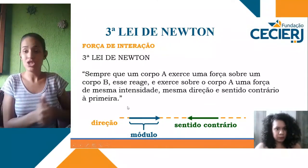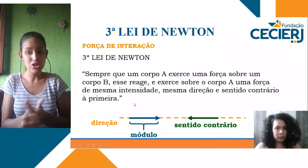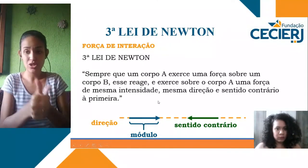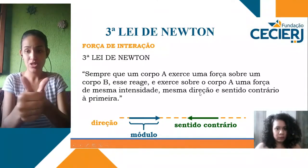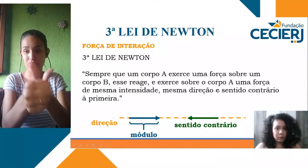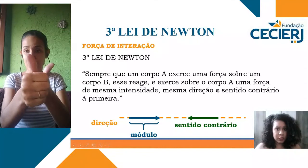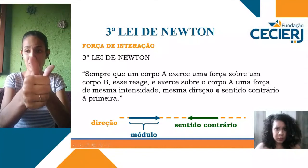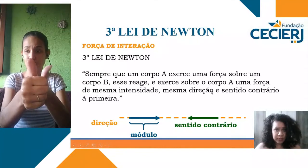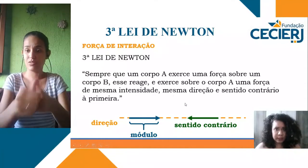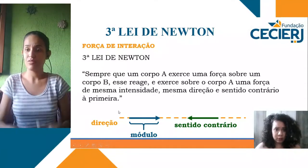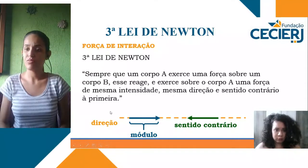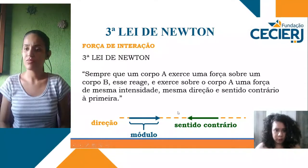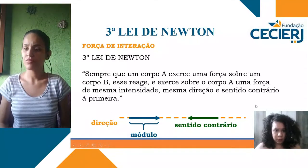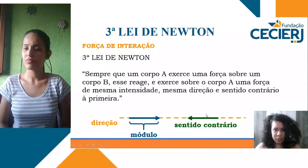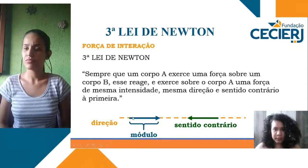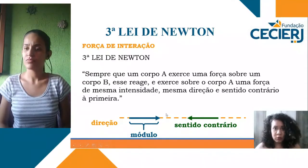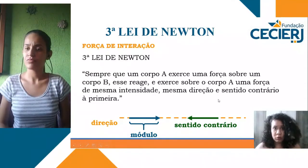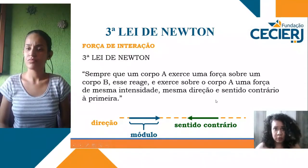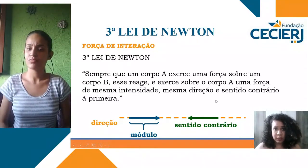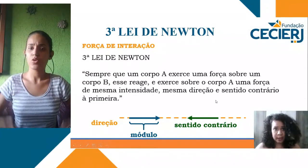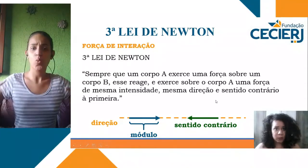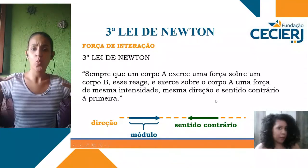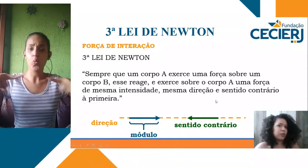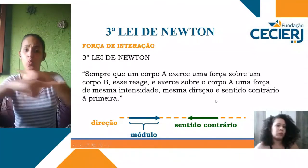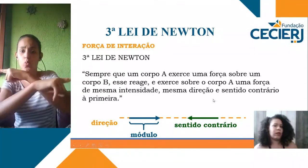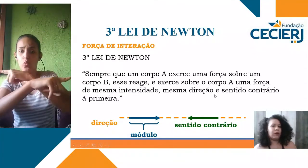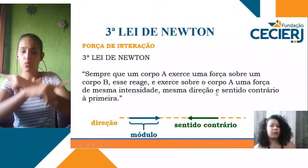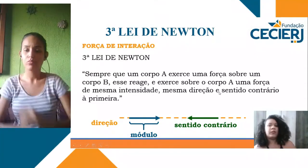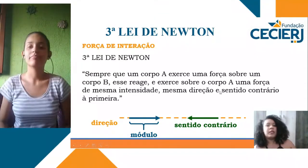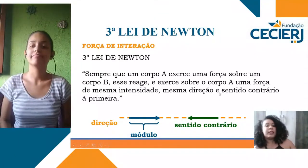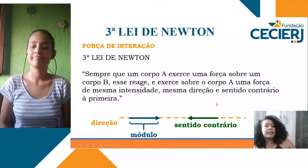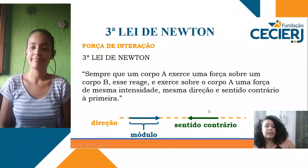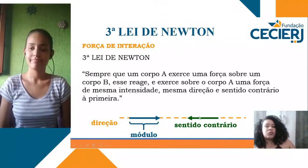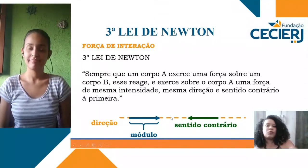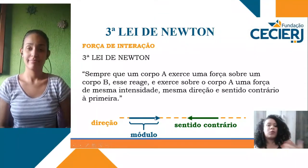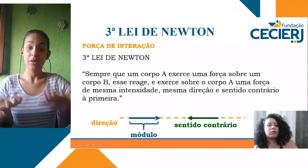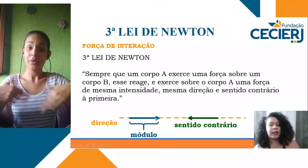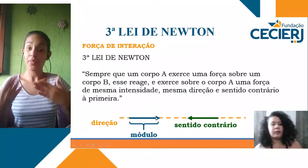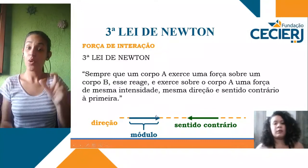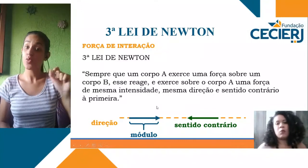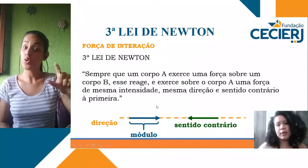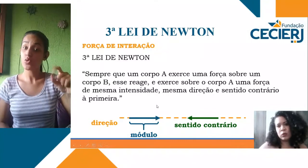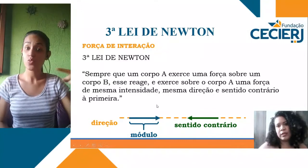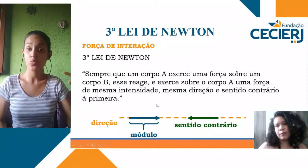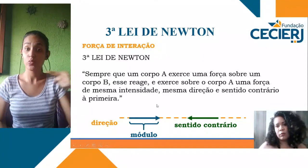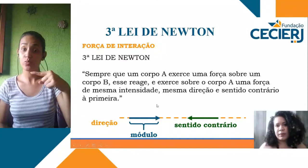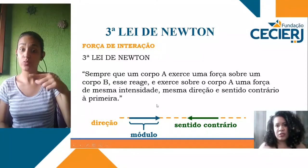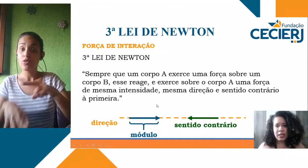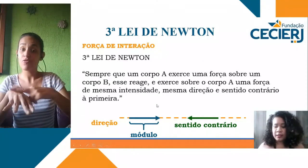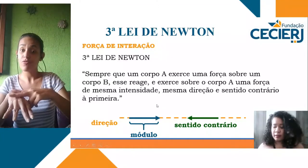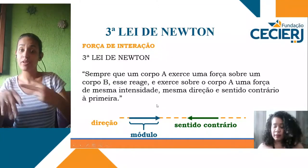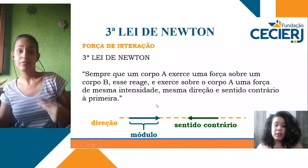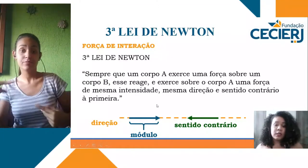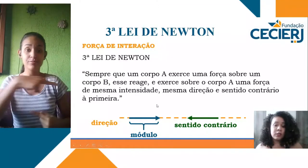tamanho. Mesma direção, então mesma direção no nosso caso é horizontal e sentido contrário, então o azul ele aponta